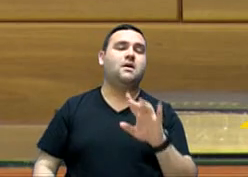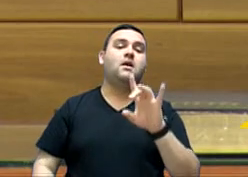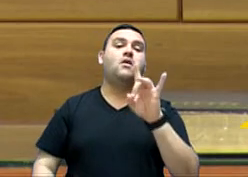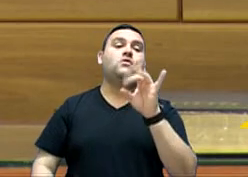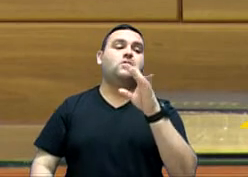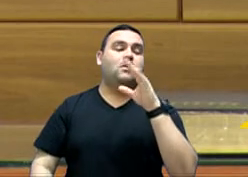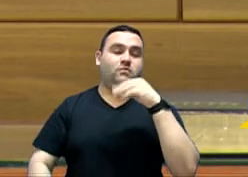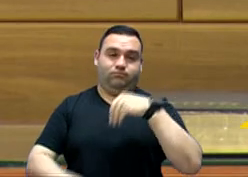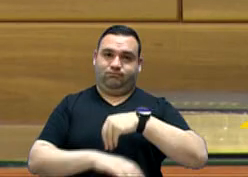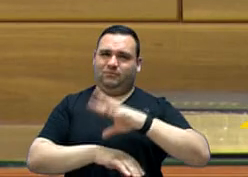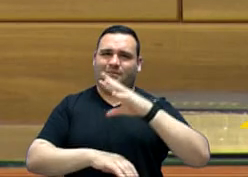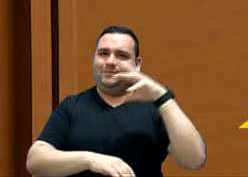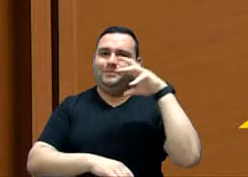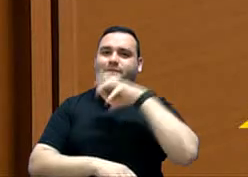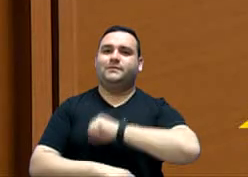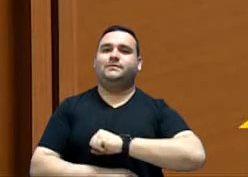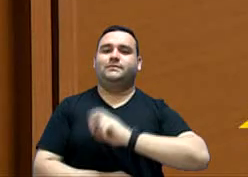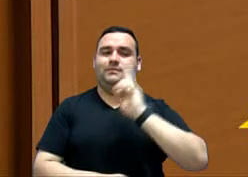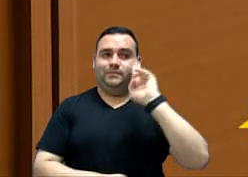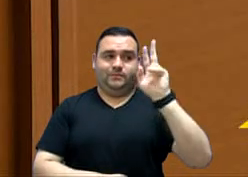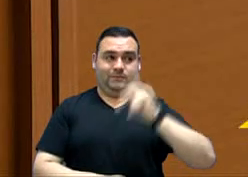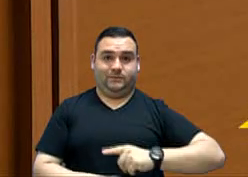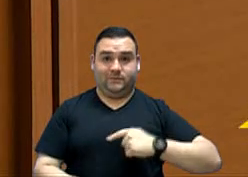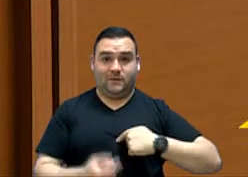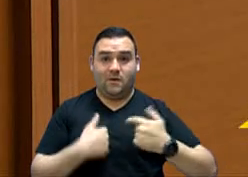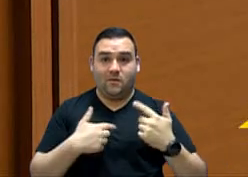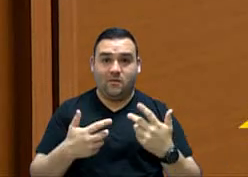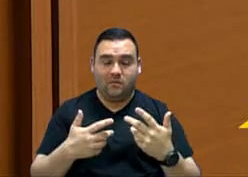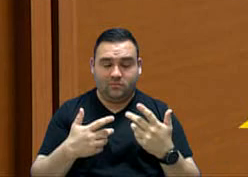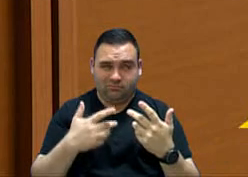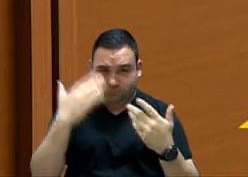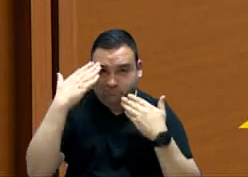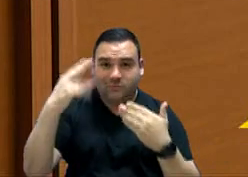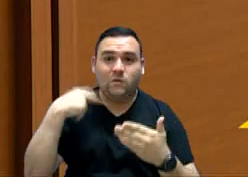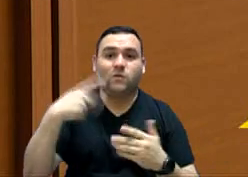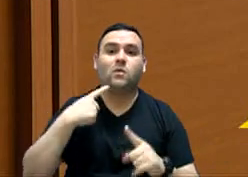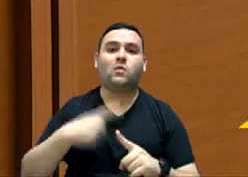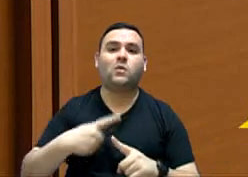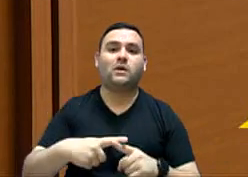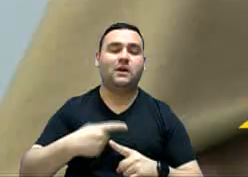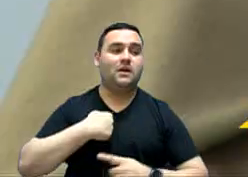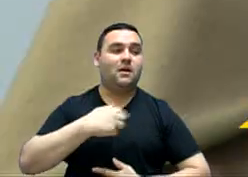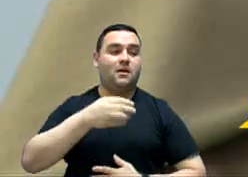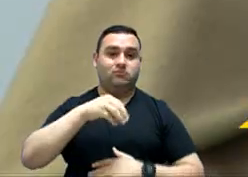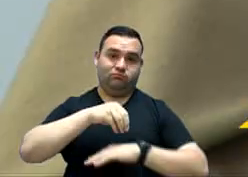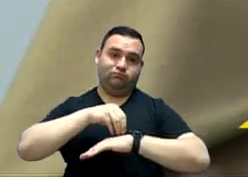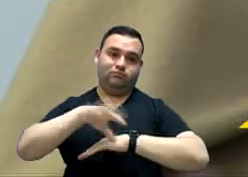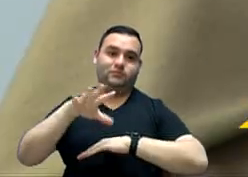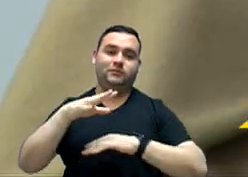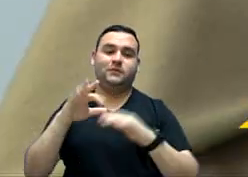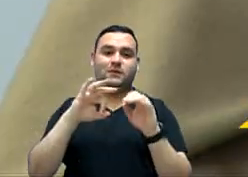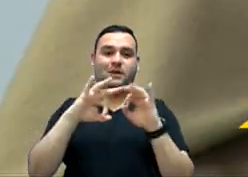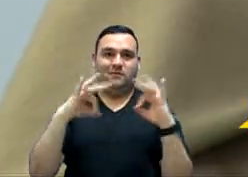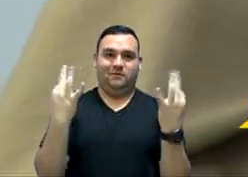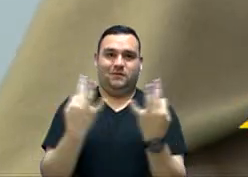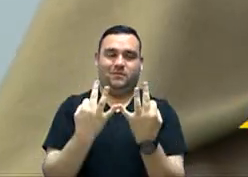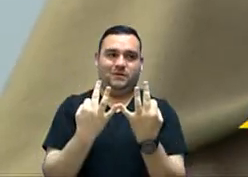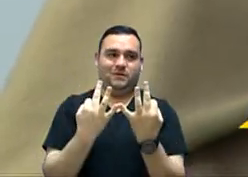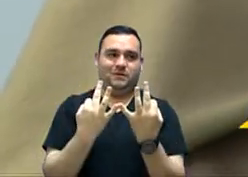só um comentário bem rápido, senhor presidente. Agradeço, vereador, porque eu quero sugerir que essa